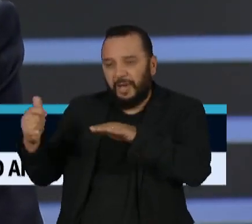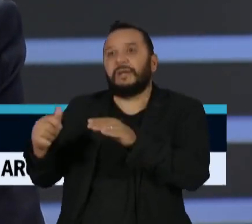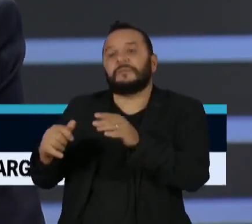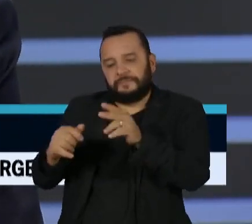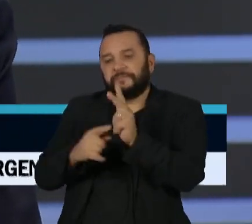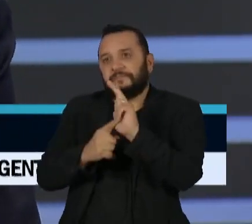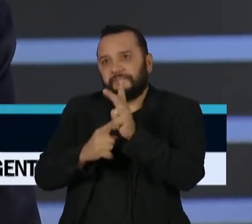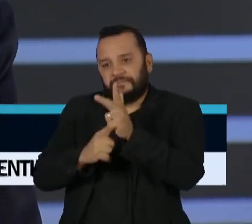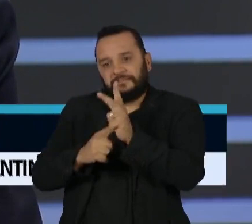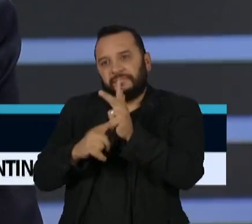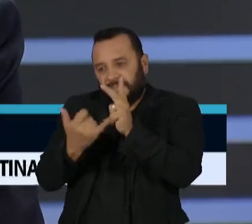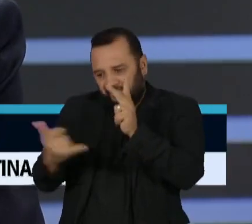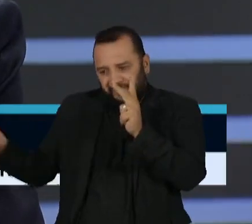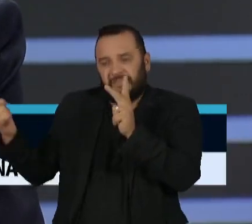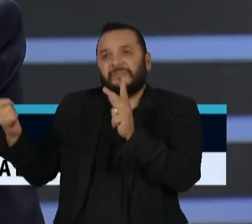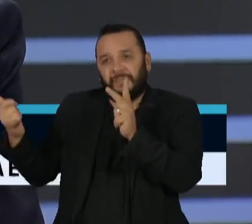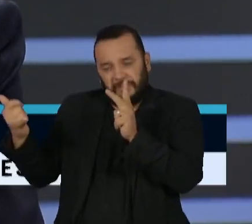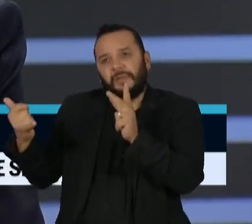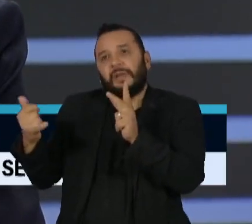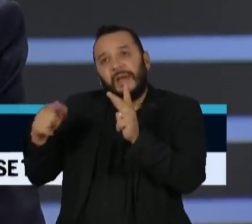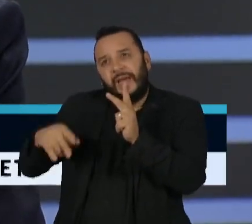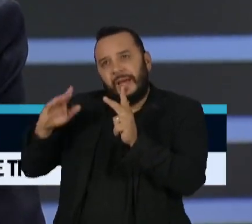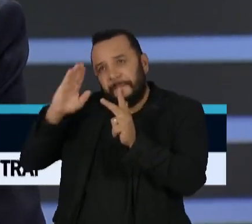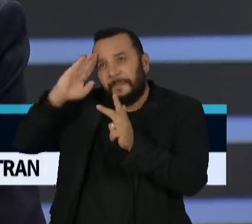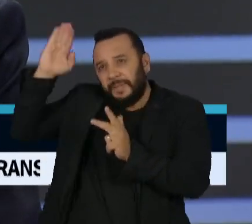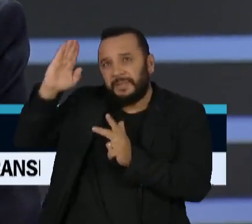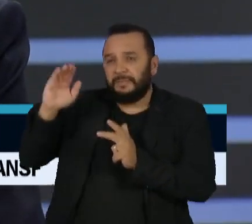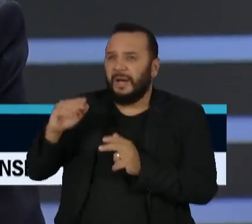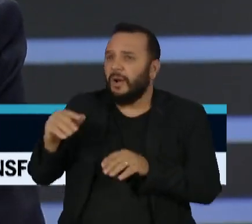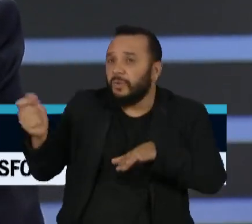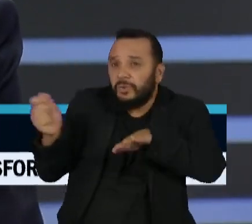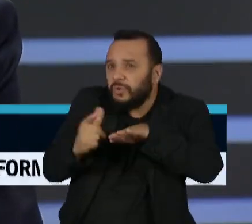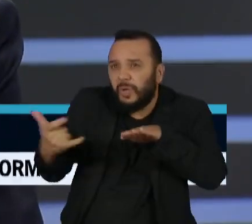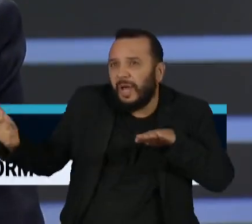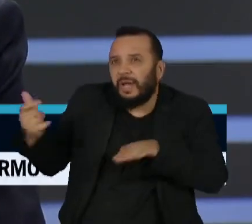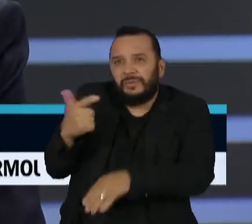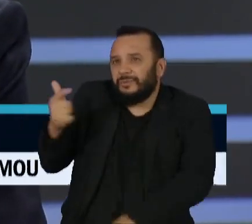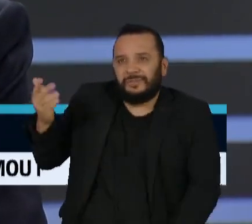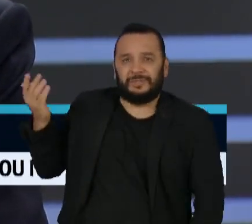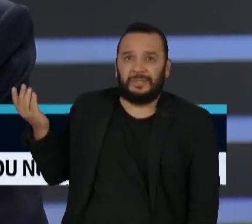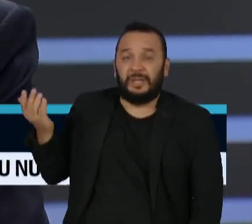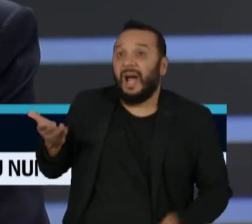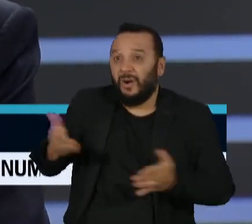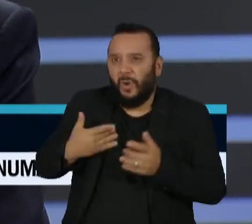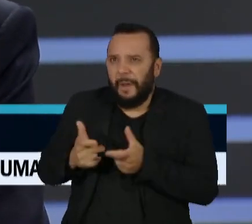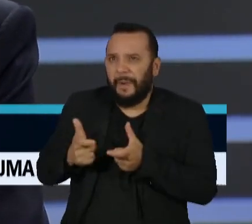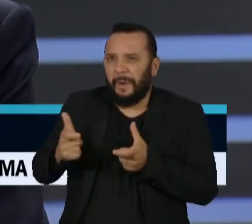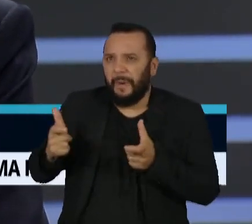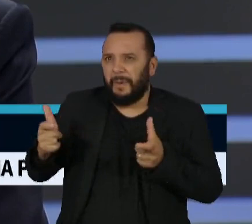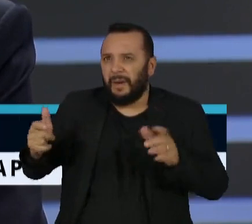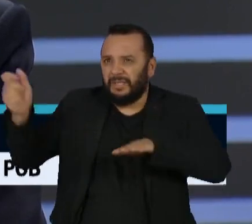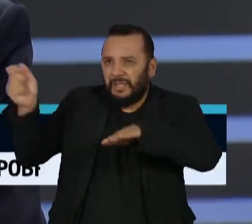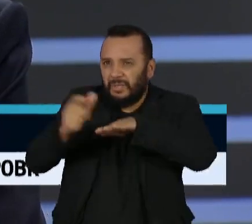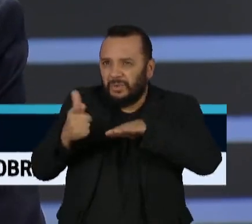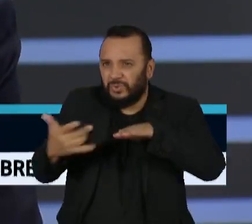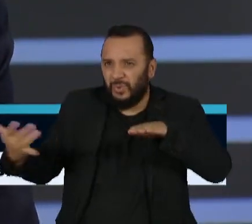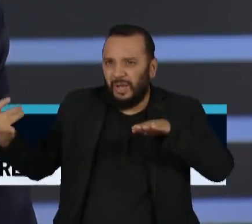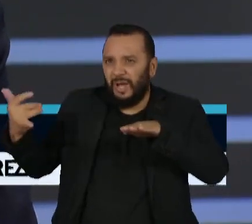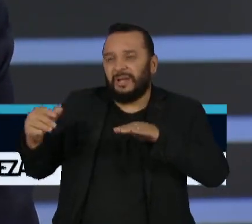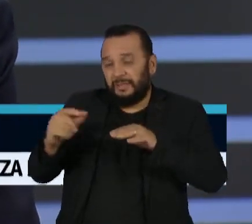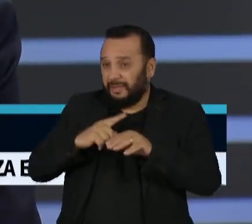eólica solar não existia seis anos atrás no Brasil alguém crescendo 70% ao ano então ela vem no crescimento